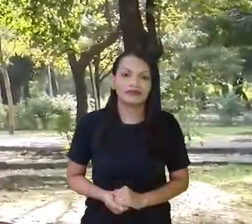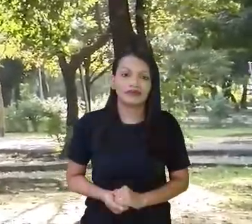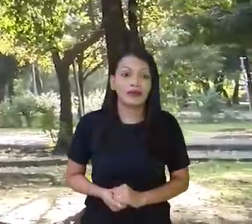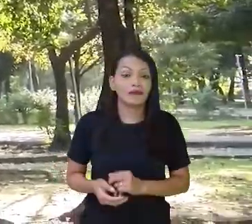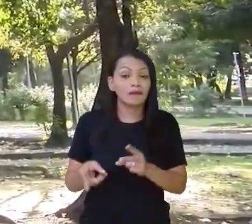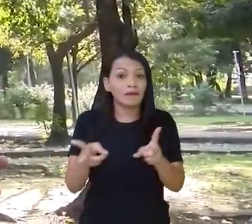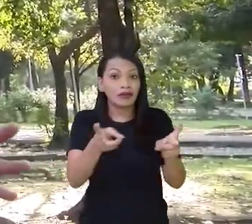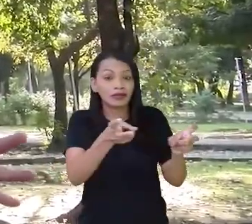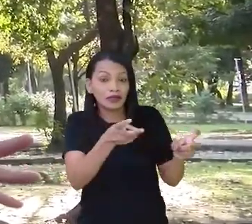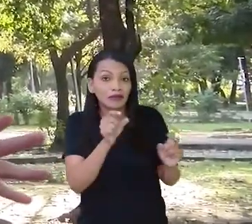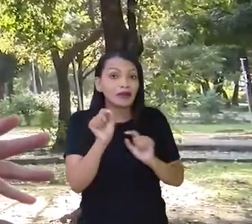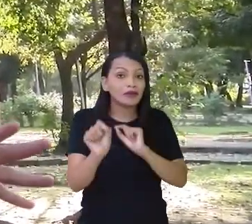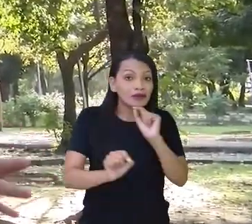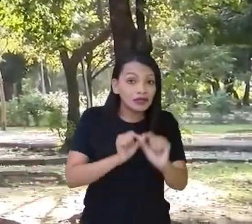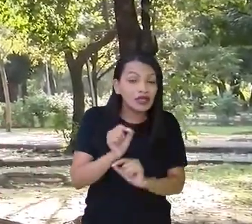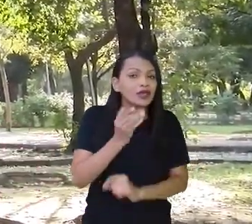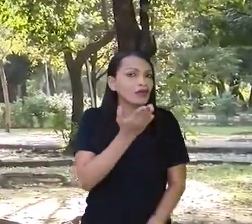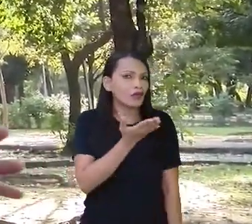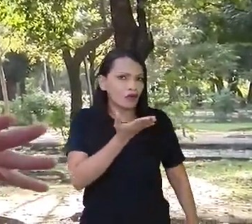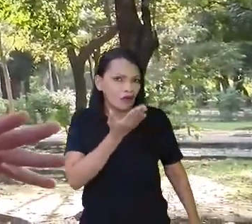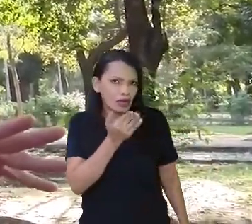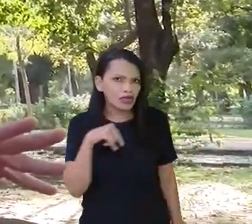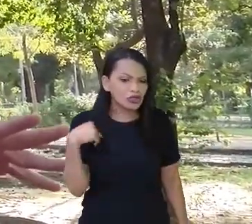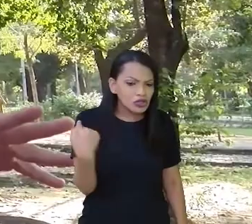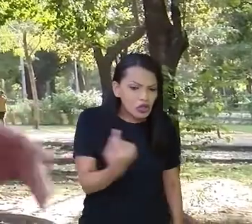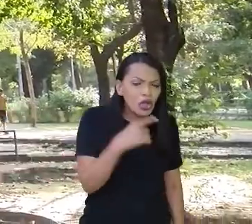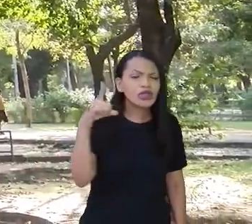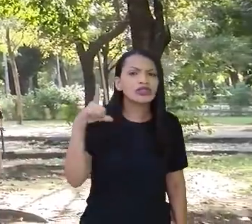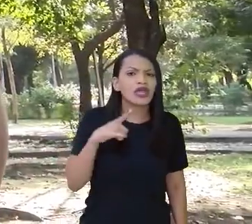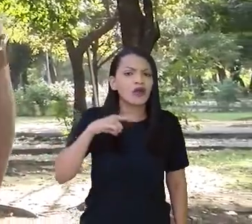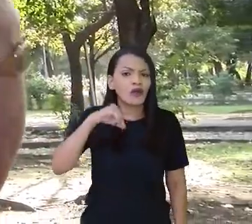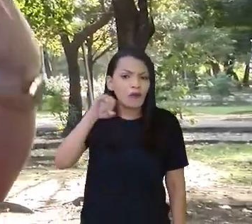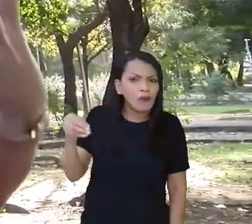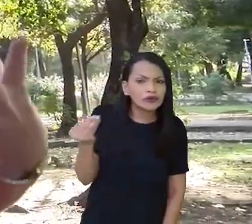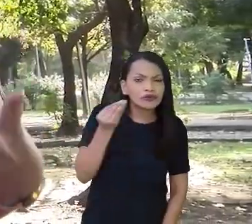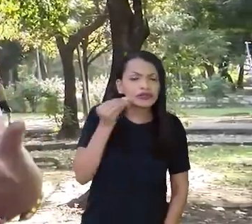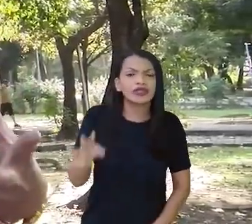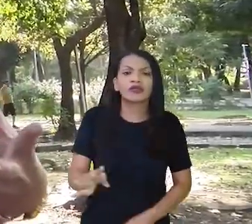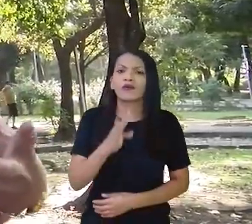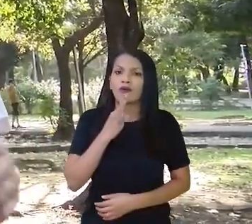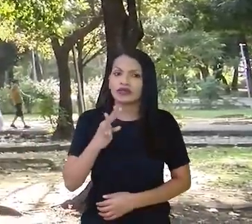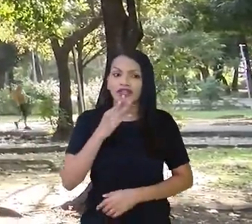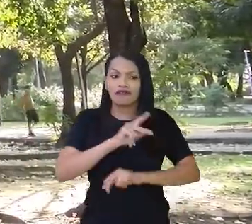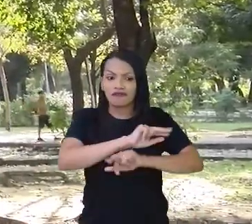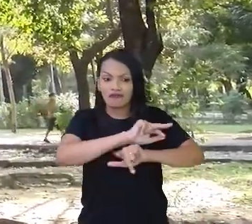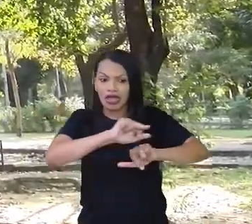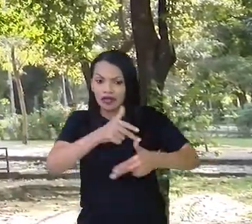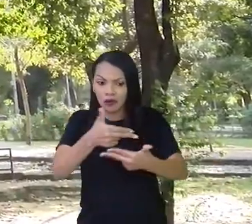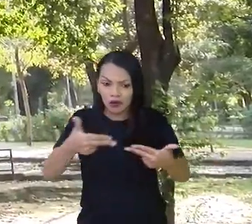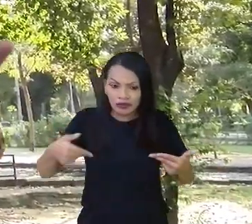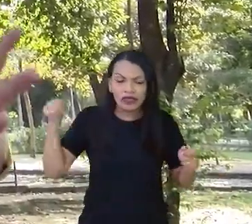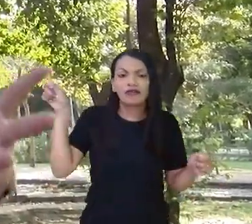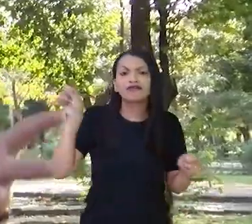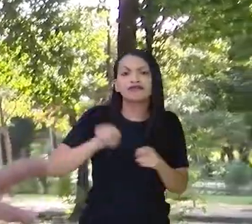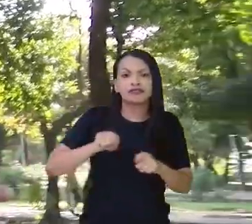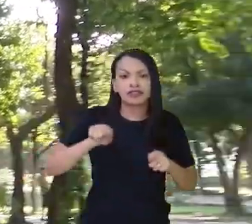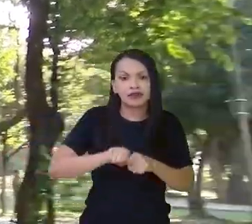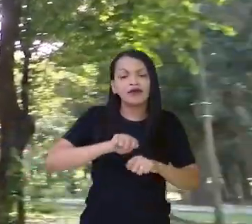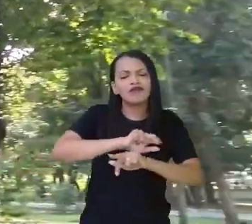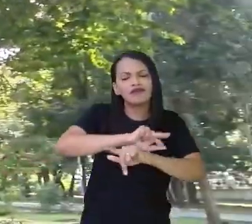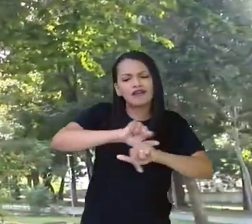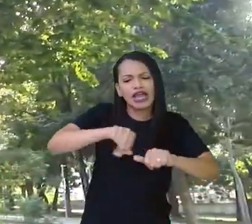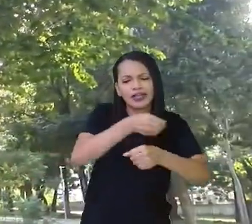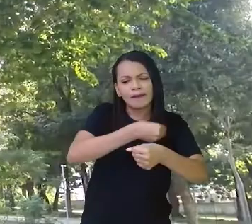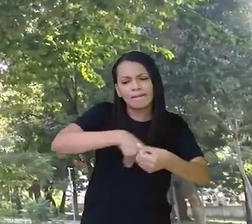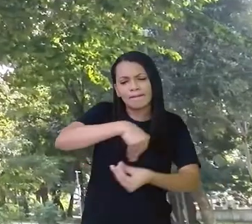Perceberam que além de comer, nós tivemos a oportunidade de conhecer várias coisas. Nós fizemos várias